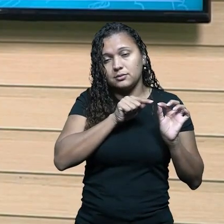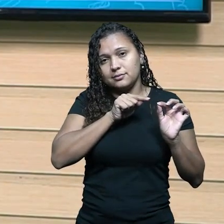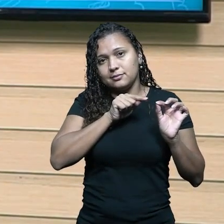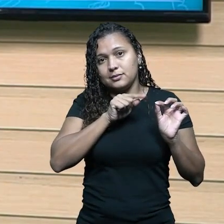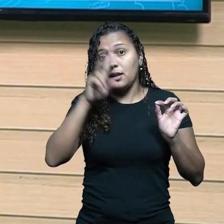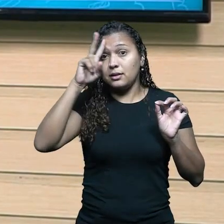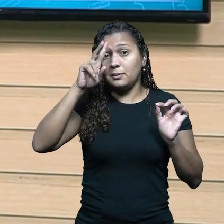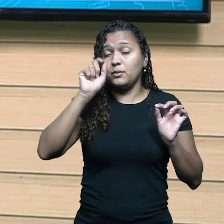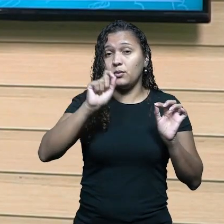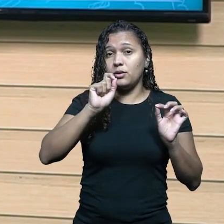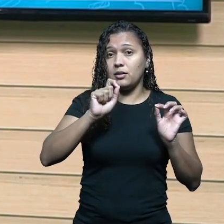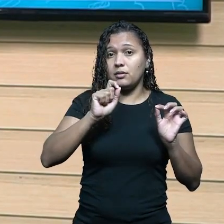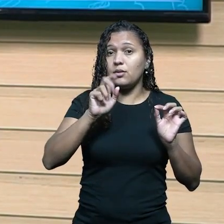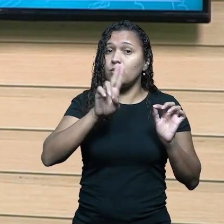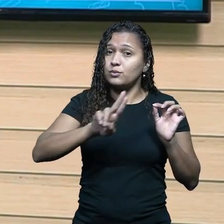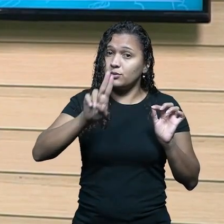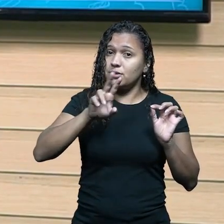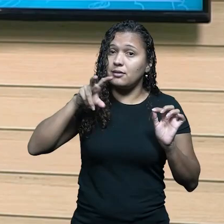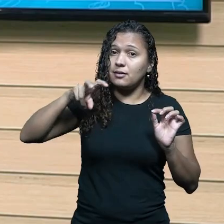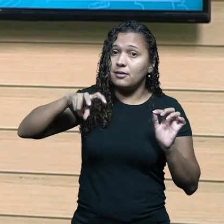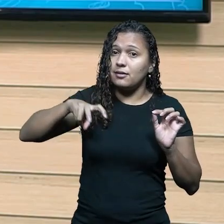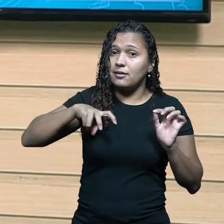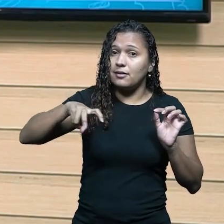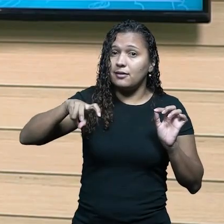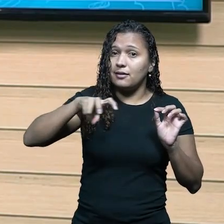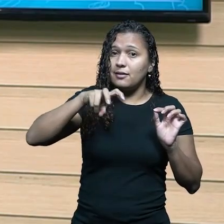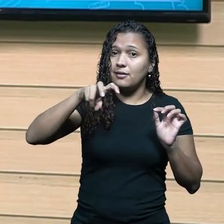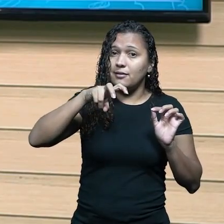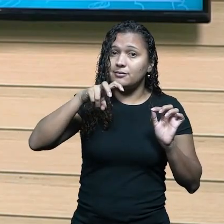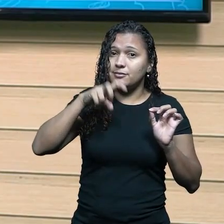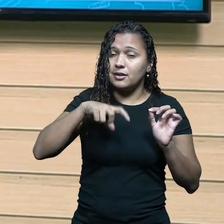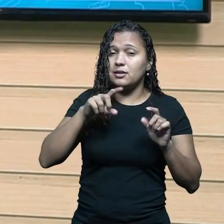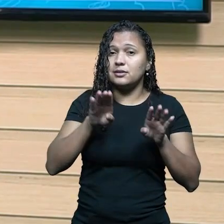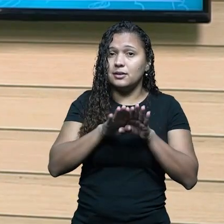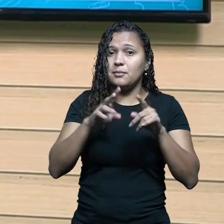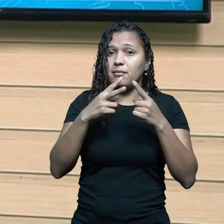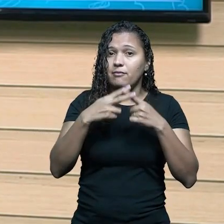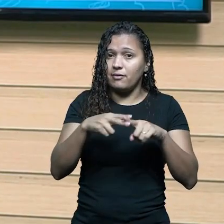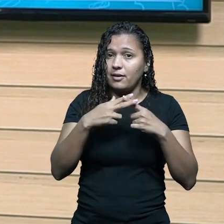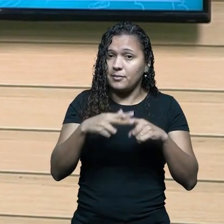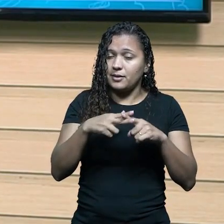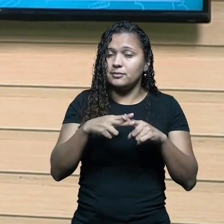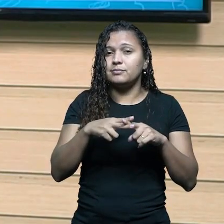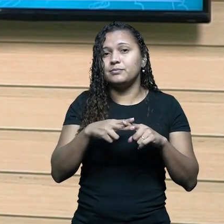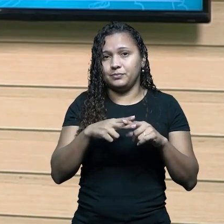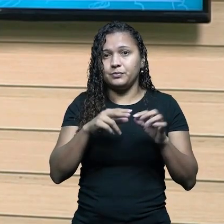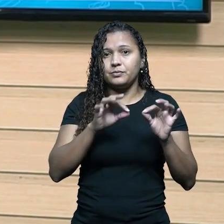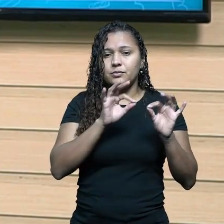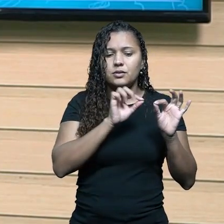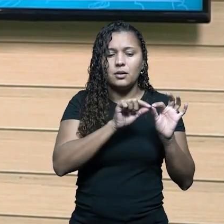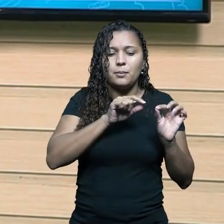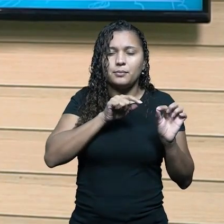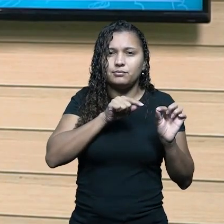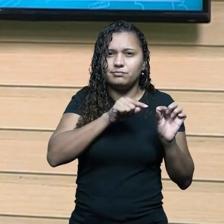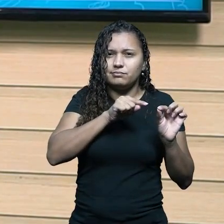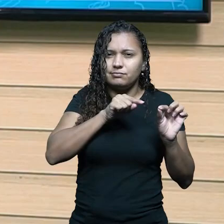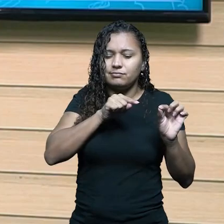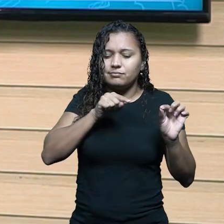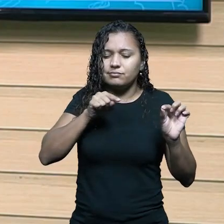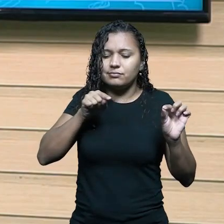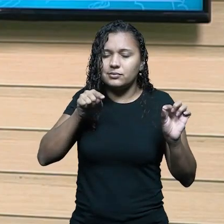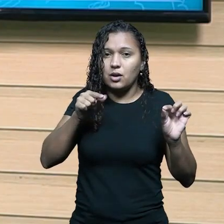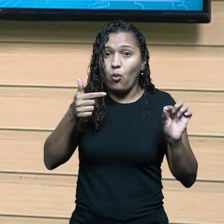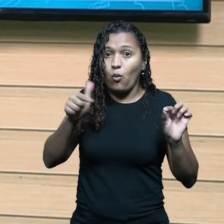daquela marcação, lembrando, você vai usar o mouse e acionar a ferramenta. Seleciona a